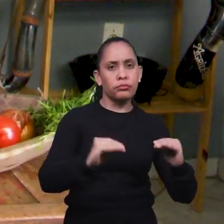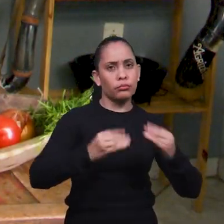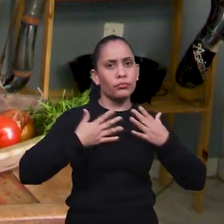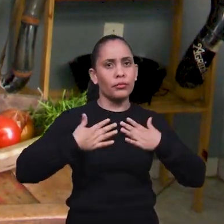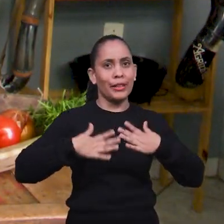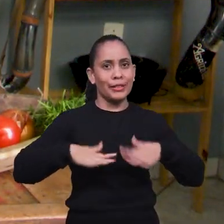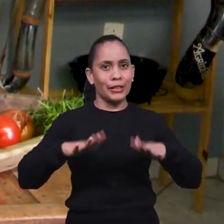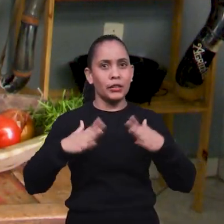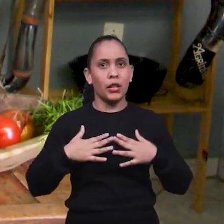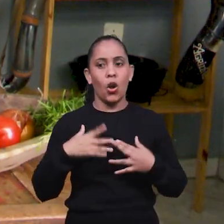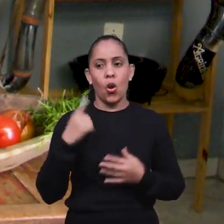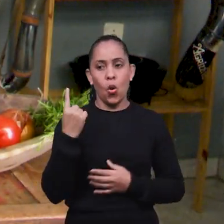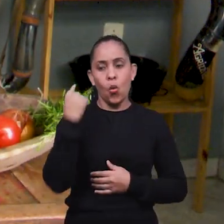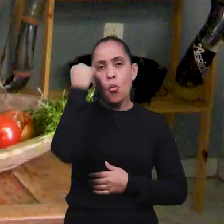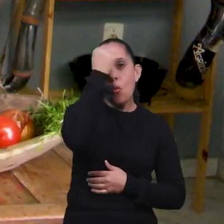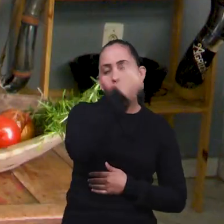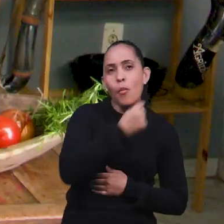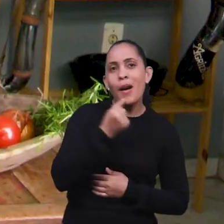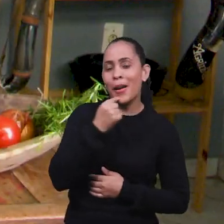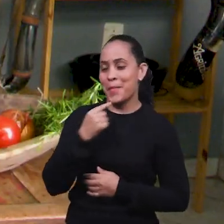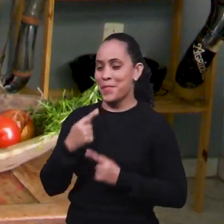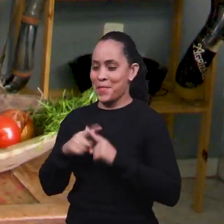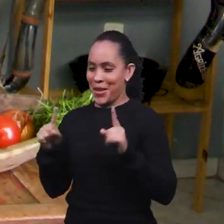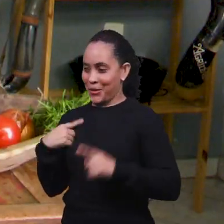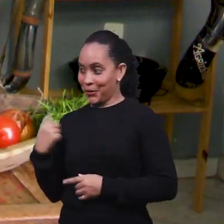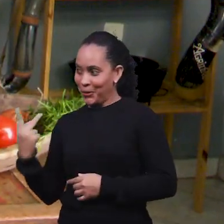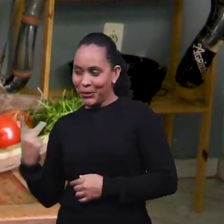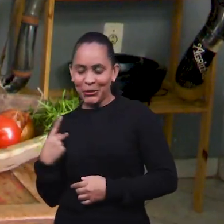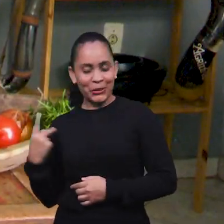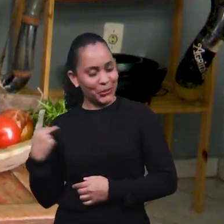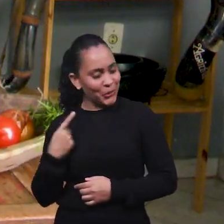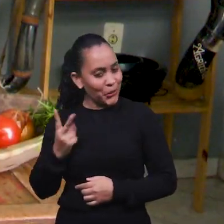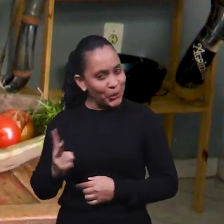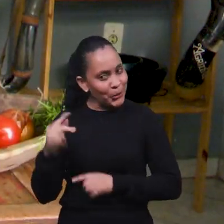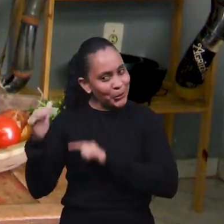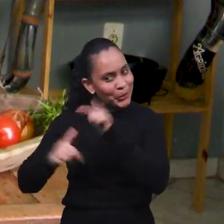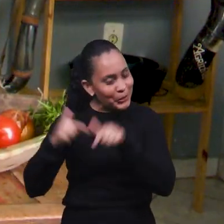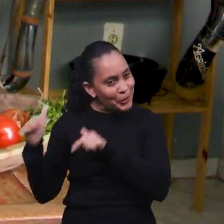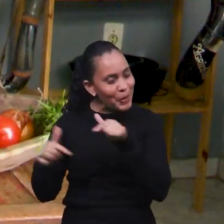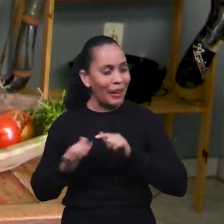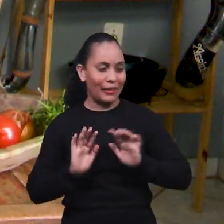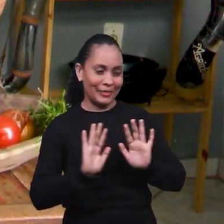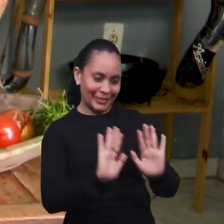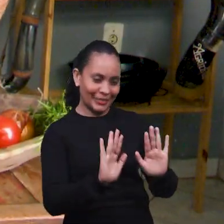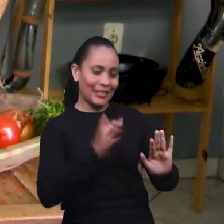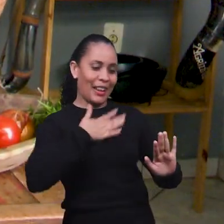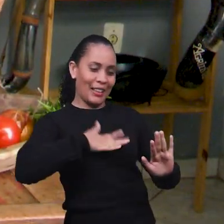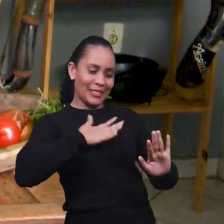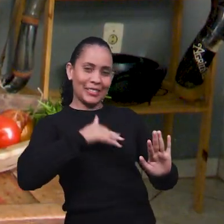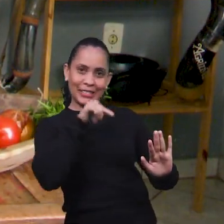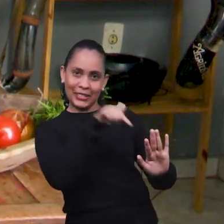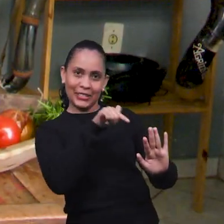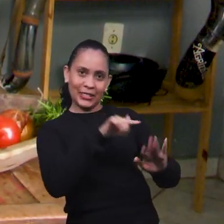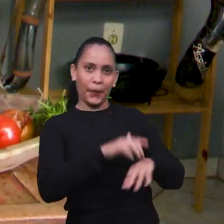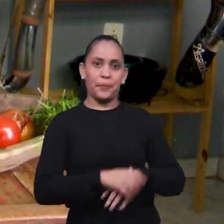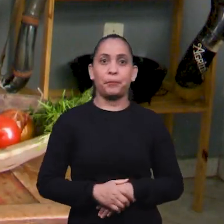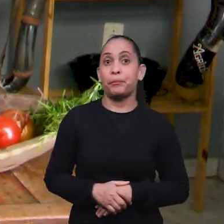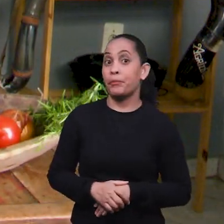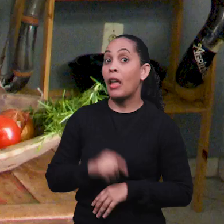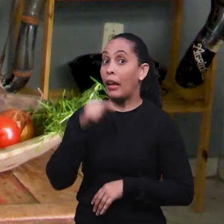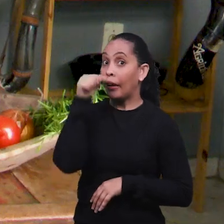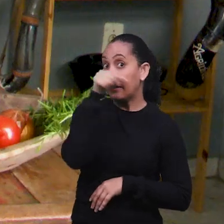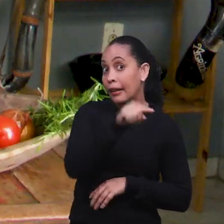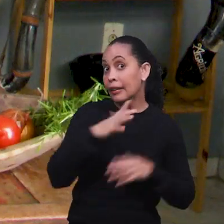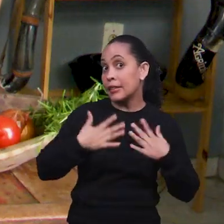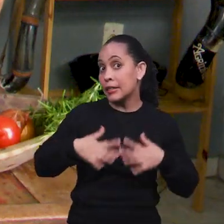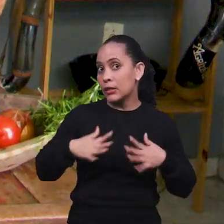1h30. O pão descansa, mas a gente não descansa não, né, irmã Glória? Não, A gente continua trabalhando. trabalhando. Aí o pão vai descansar 1h30.